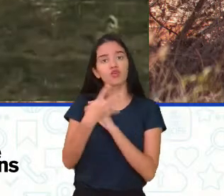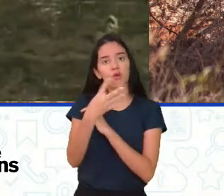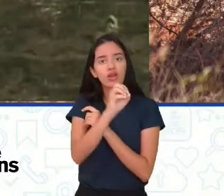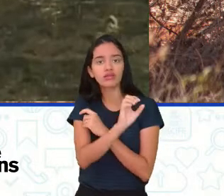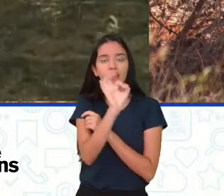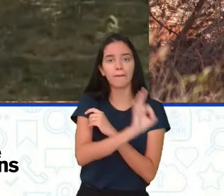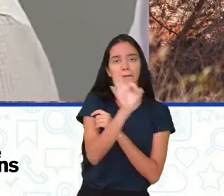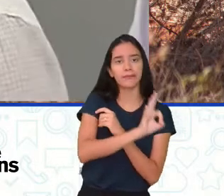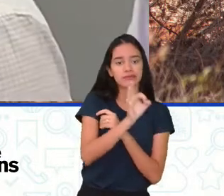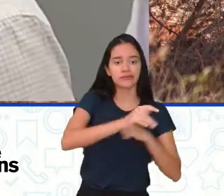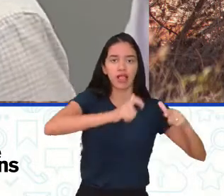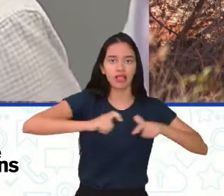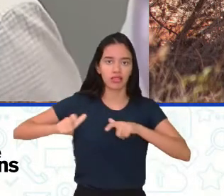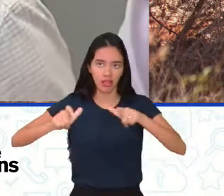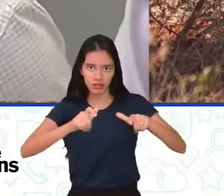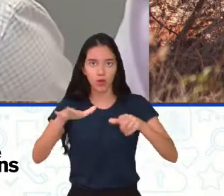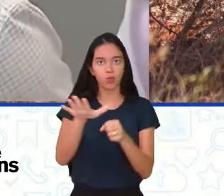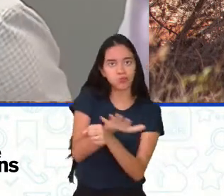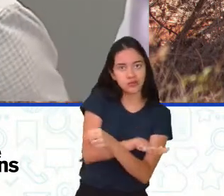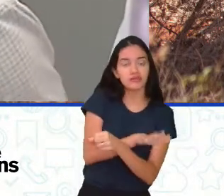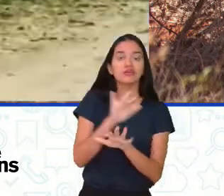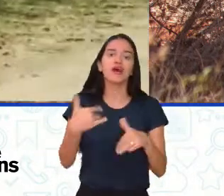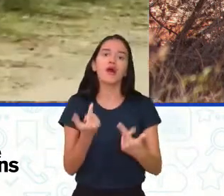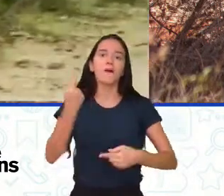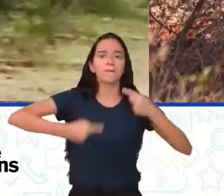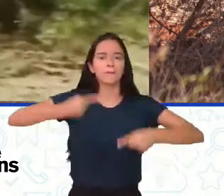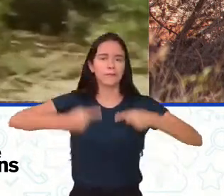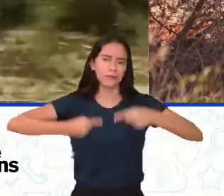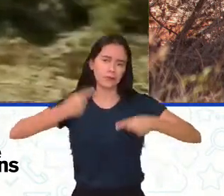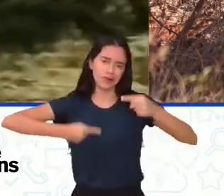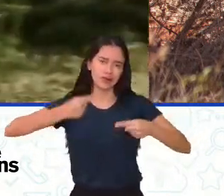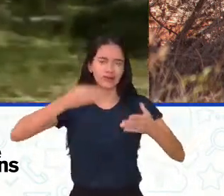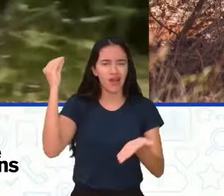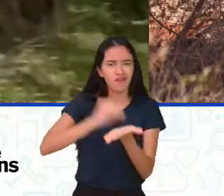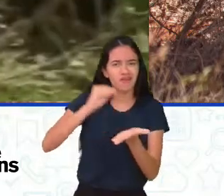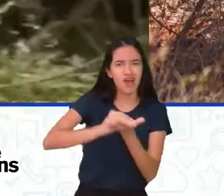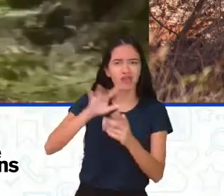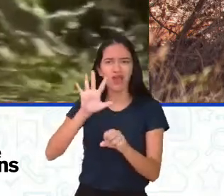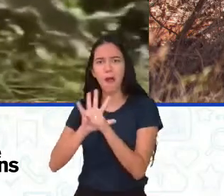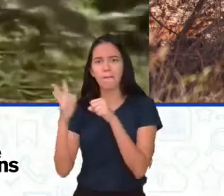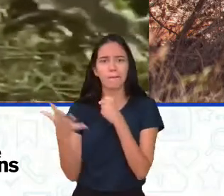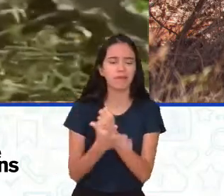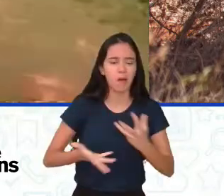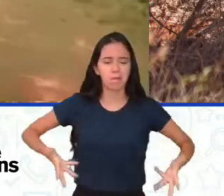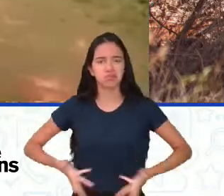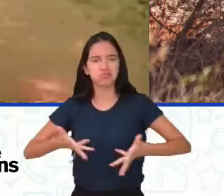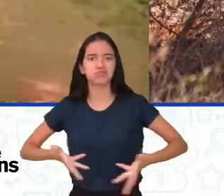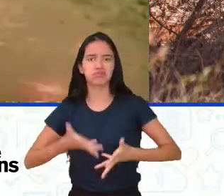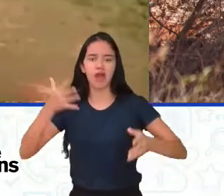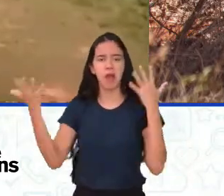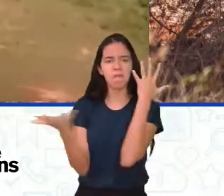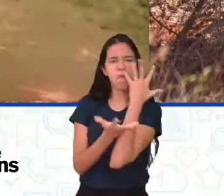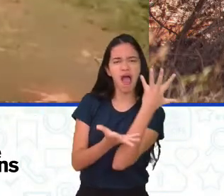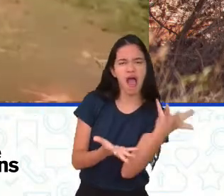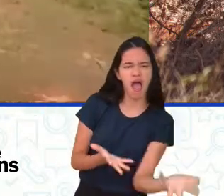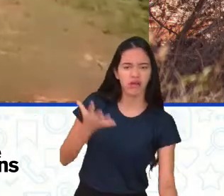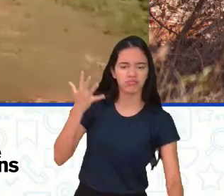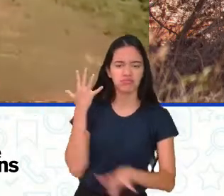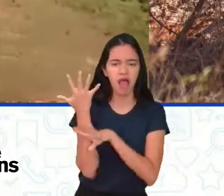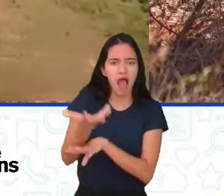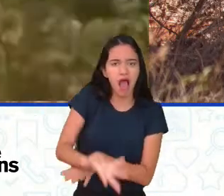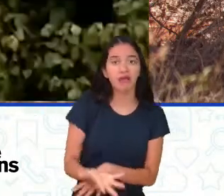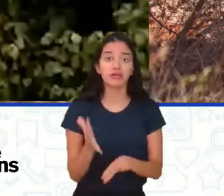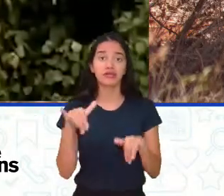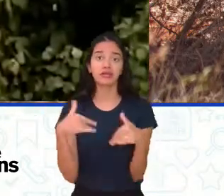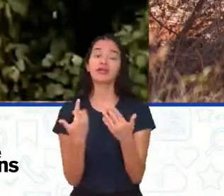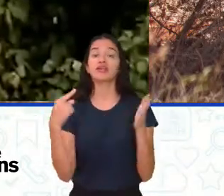40% das terras. Com a falta de políticas ambientais, a pandemia potencializou ainda mais a destruição do cerrado, como